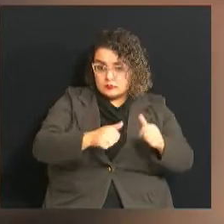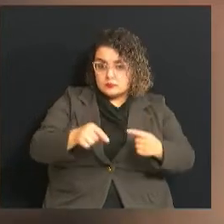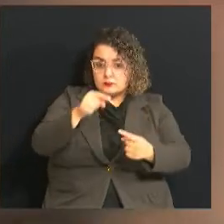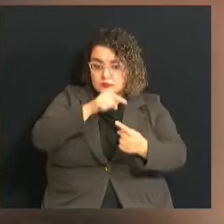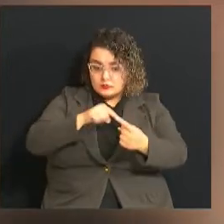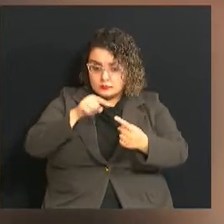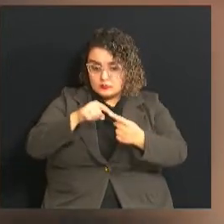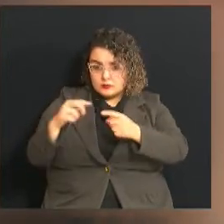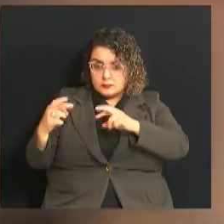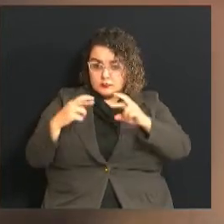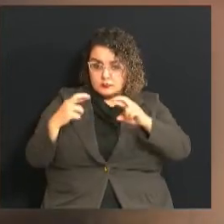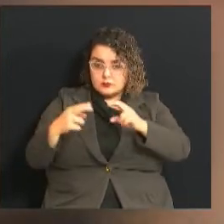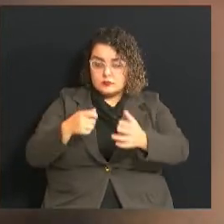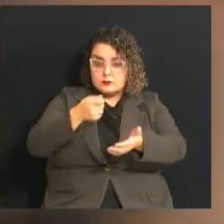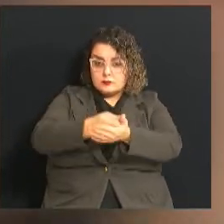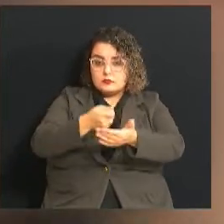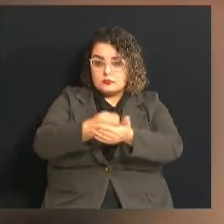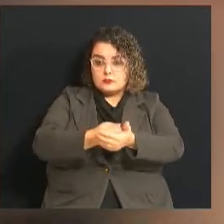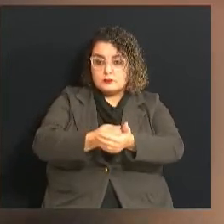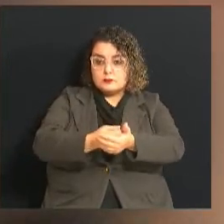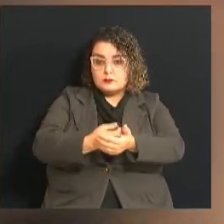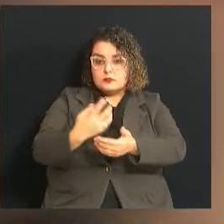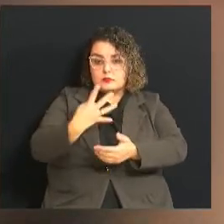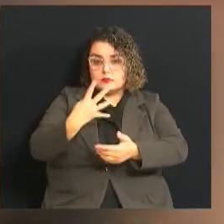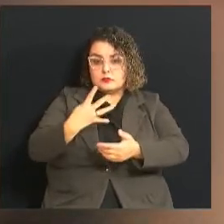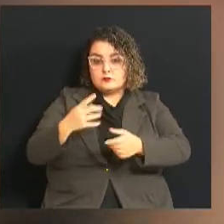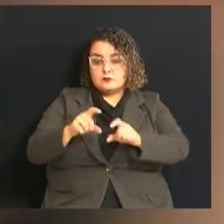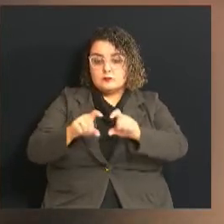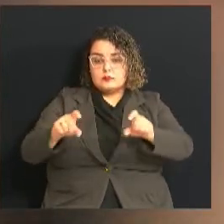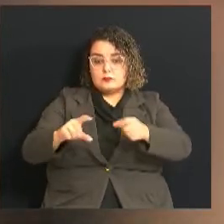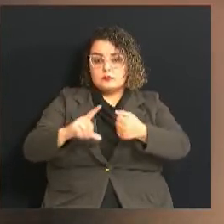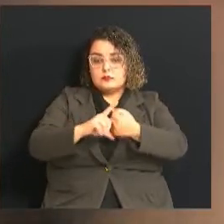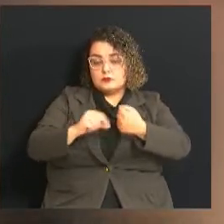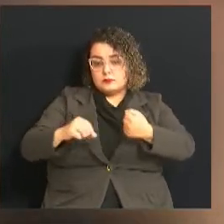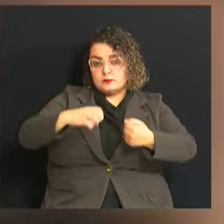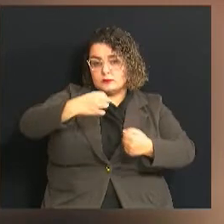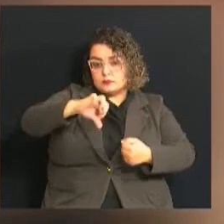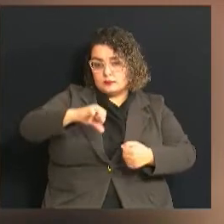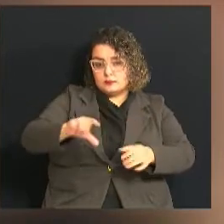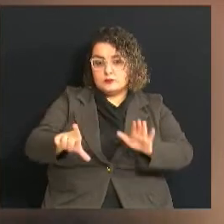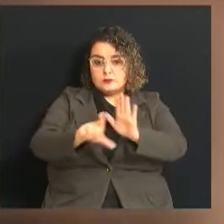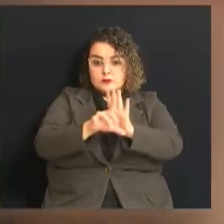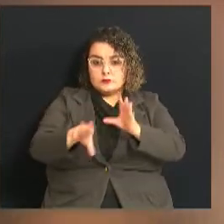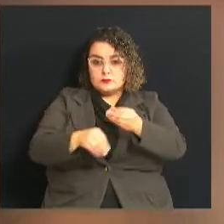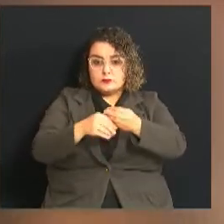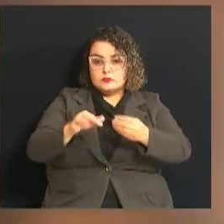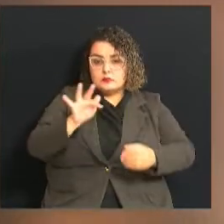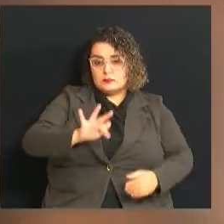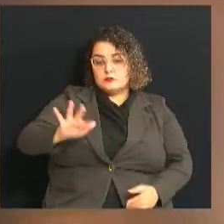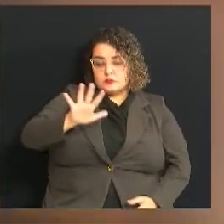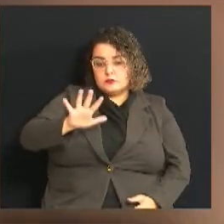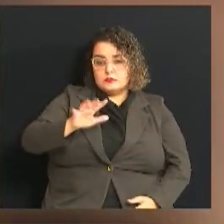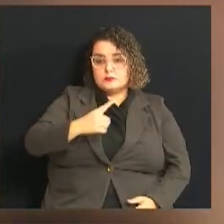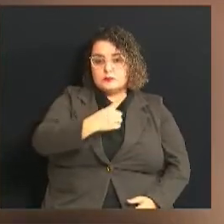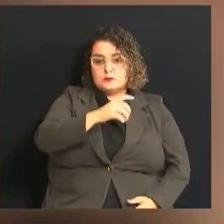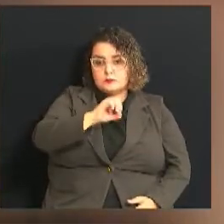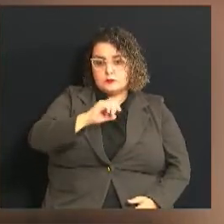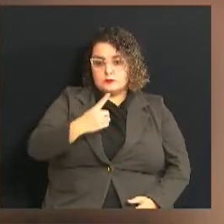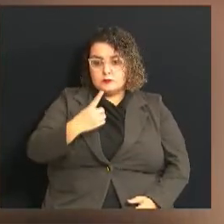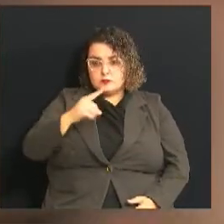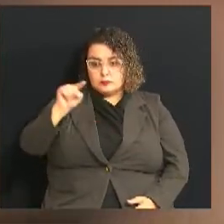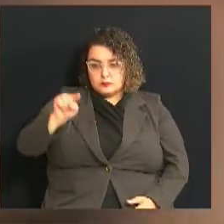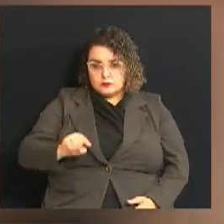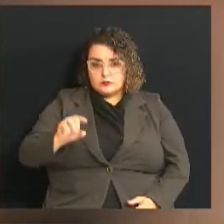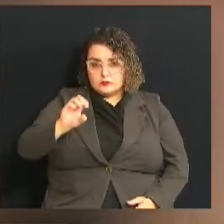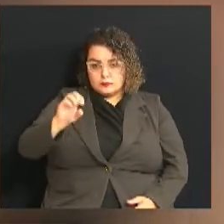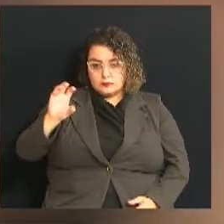fiscais cumprem ao quarto parágrafo do artigo 9º da Lei Complementar Federal número 101, de 2000, que é a